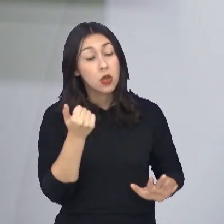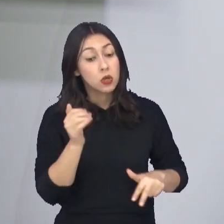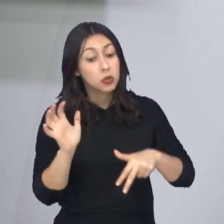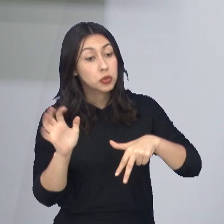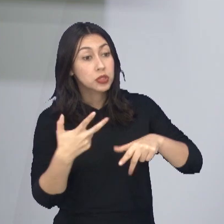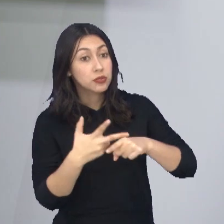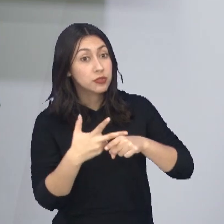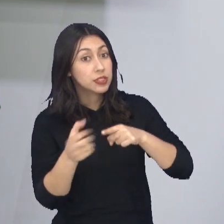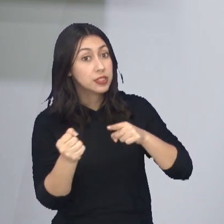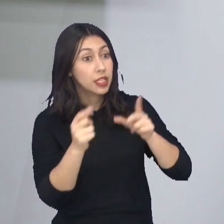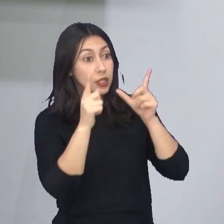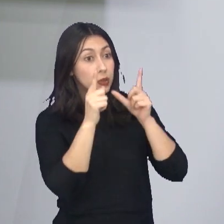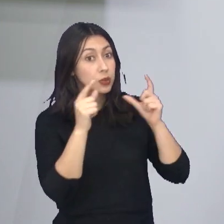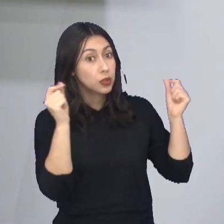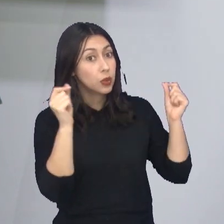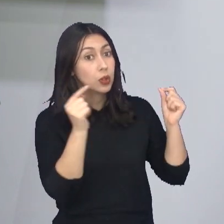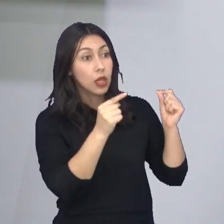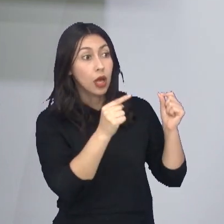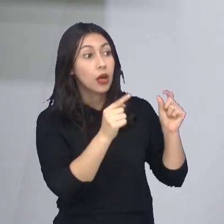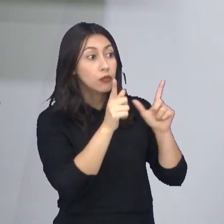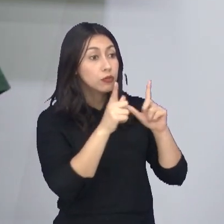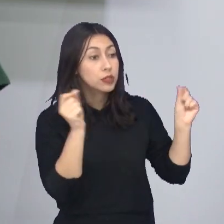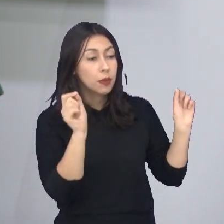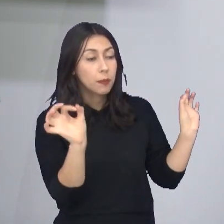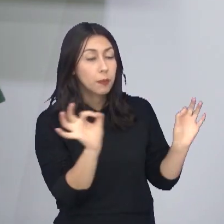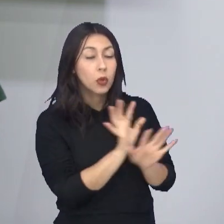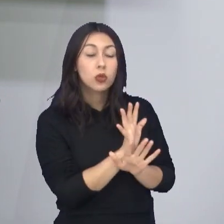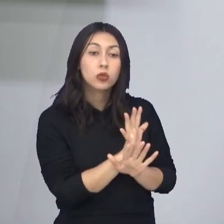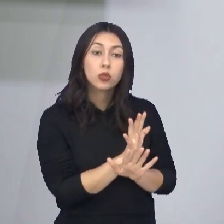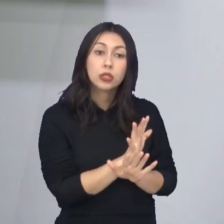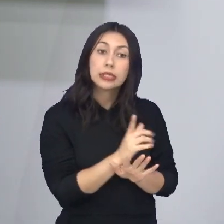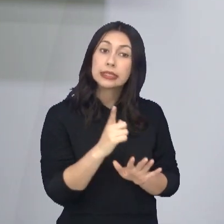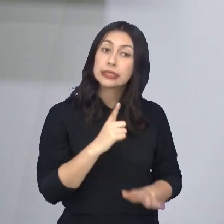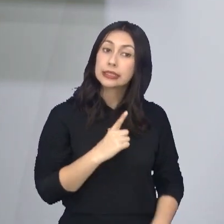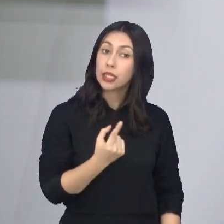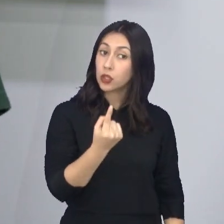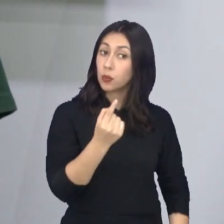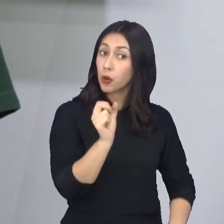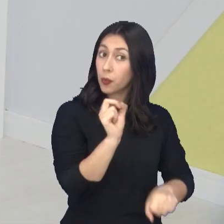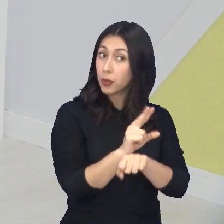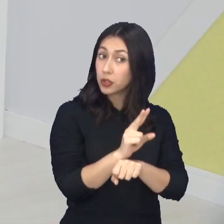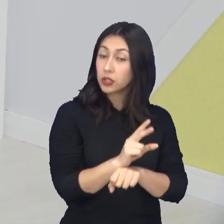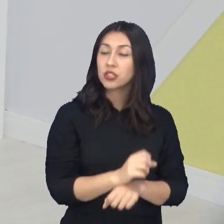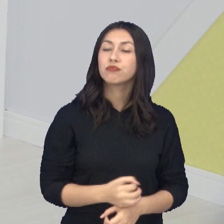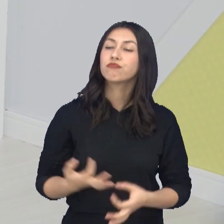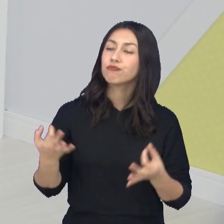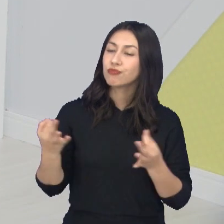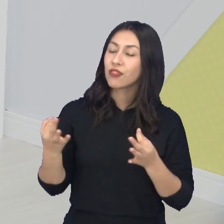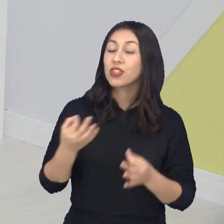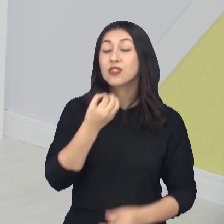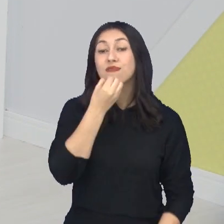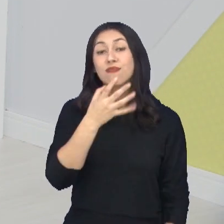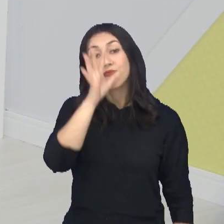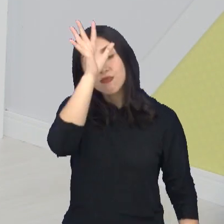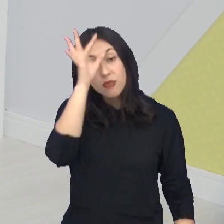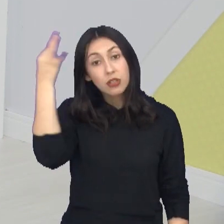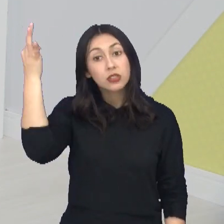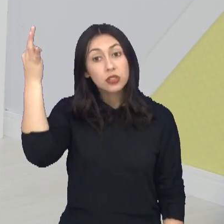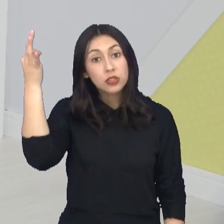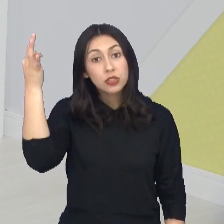essa vitória do 15 de Jaú, que já deixa o 15 de Jaú lá classificado, aí sobra uma vaga para 3 times. Perfeito. Sorte para o Joséense.